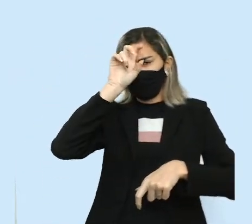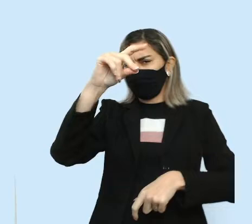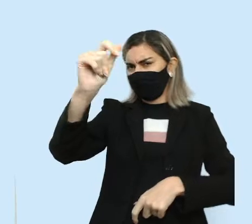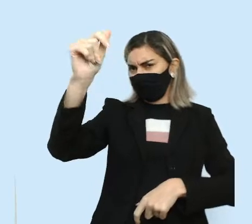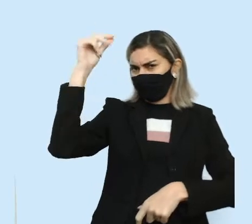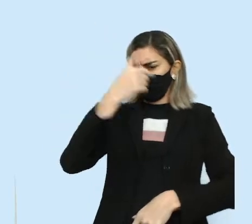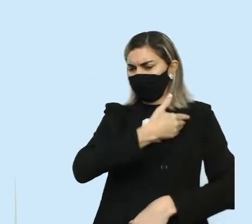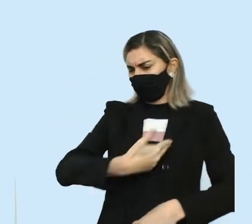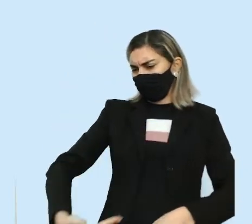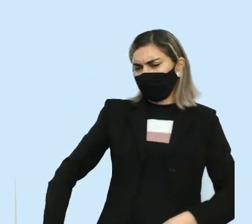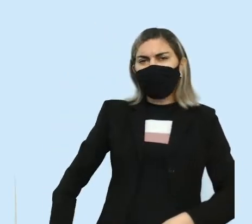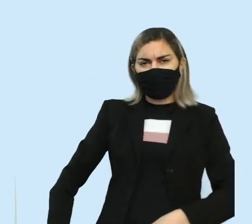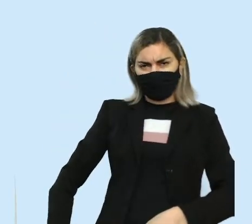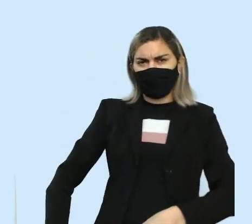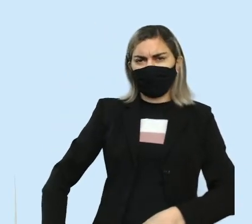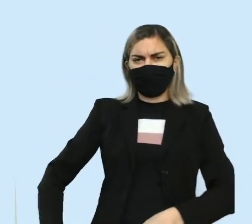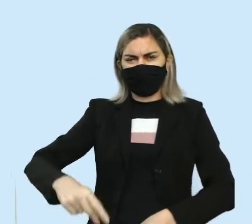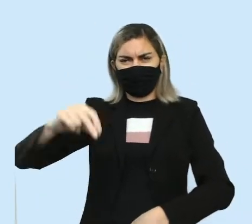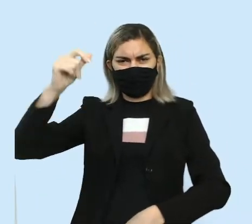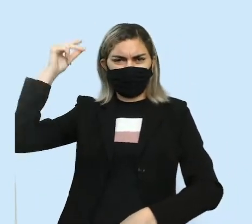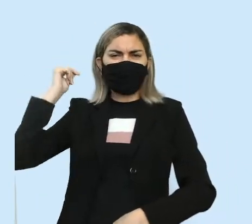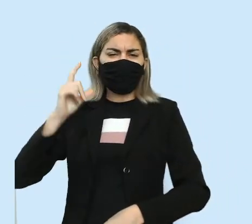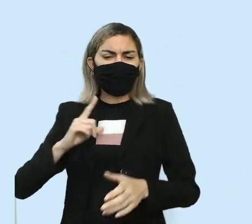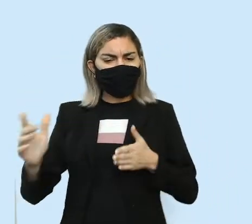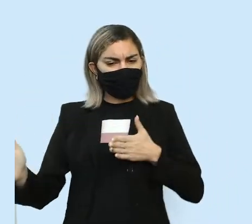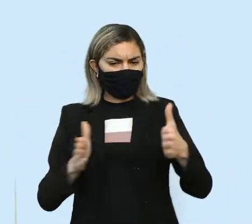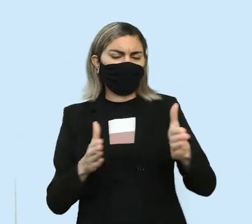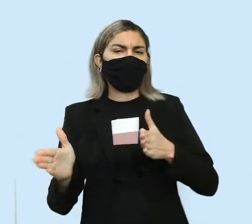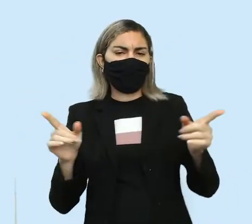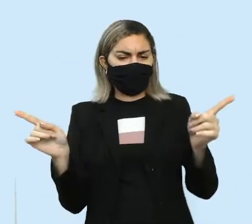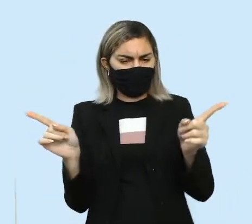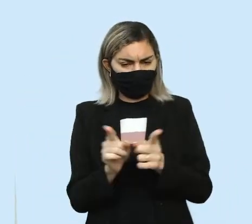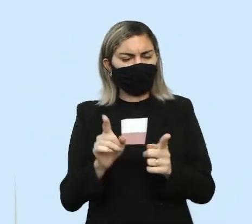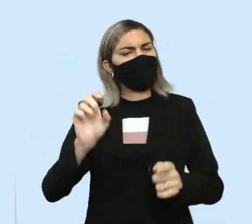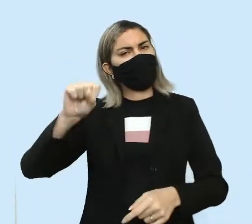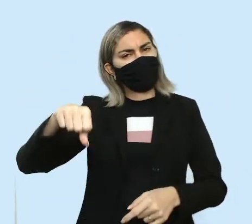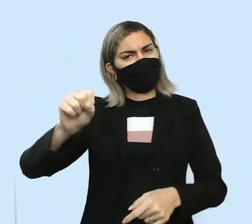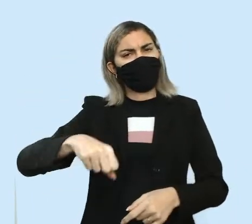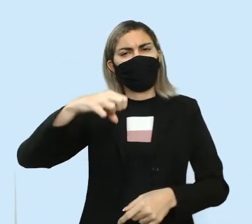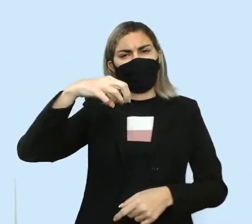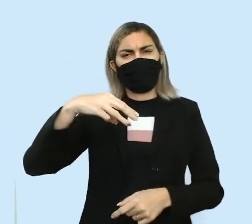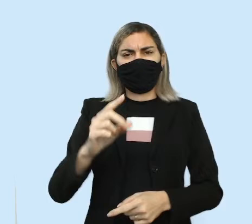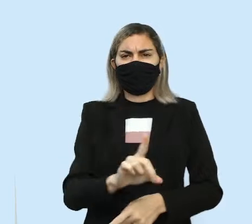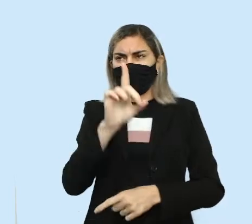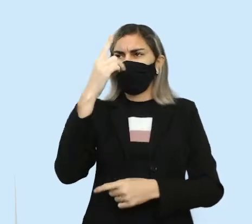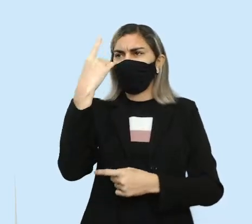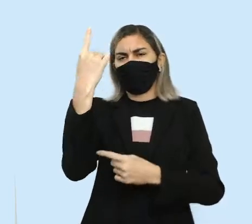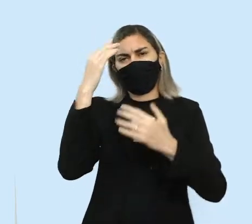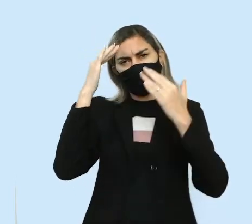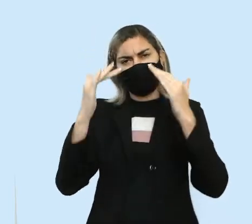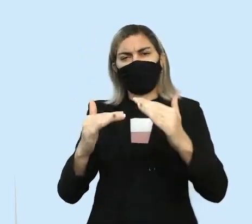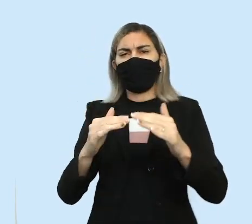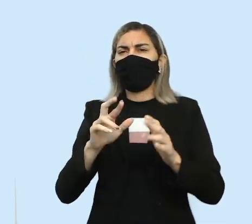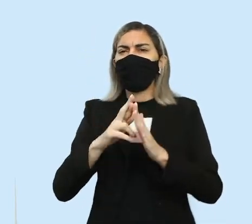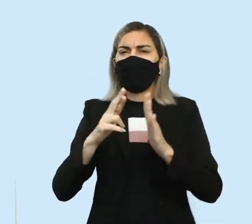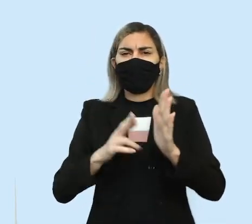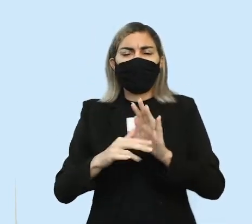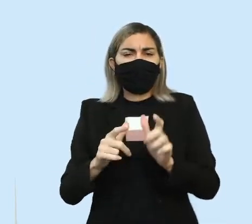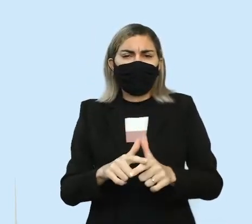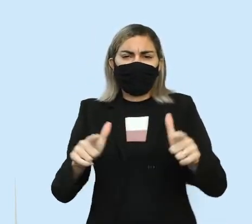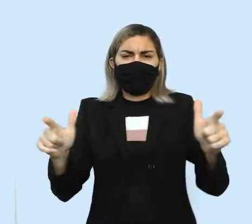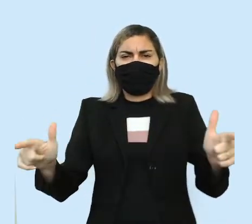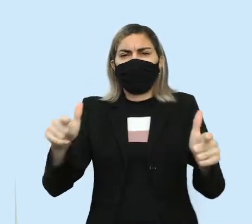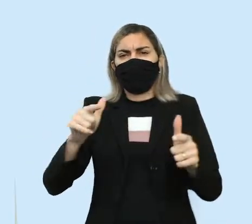no governo de Amenófis IV, houve um lapso temporal muito curto, sim, de monoteísmo. Mas, via de regra, uma